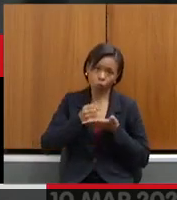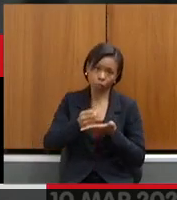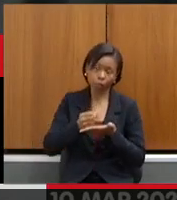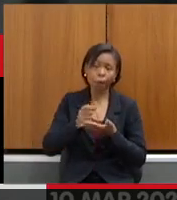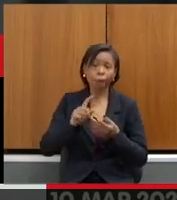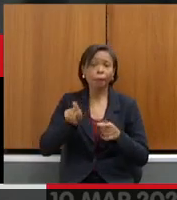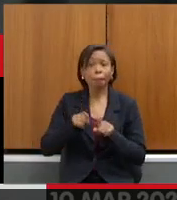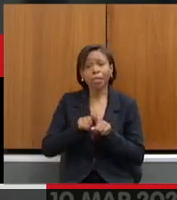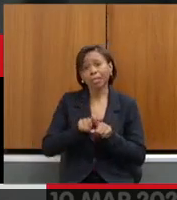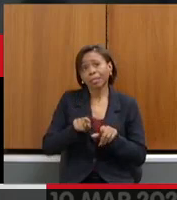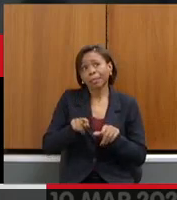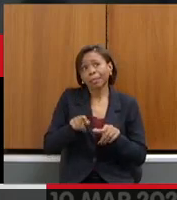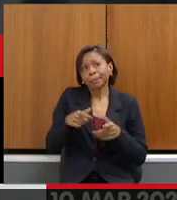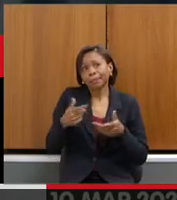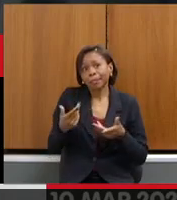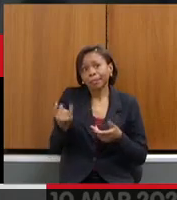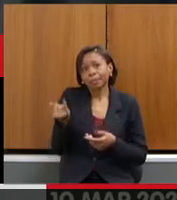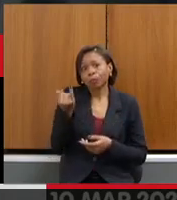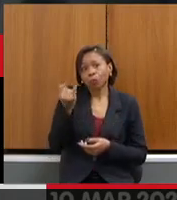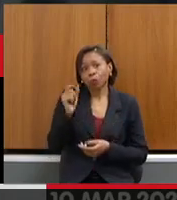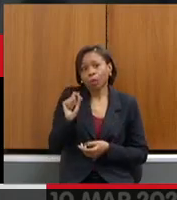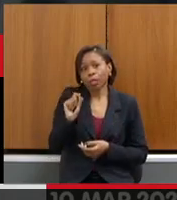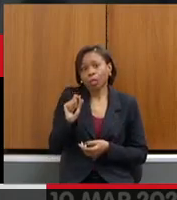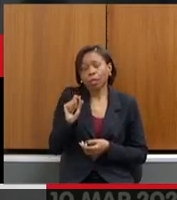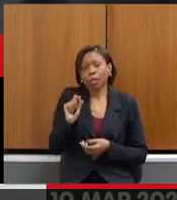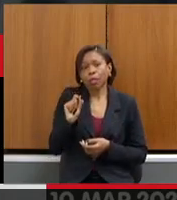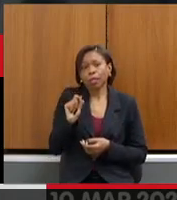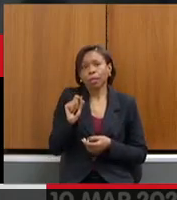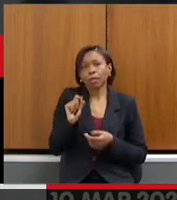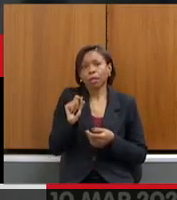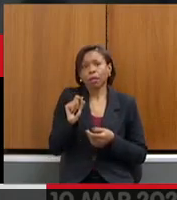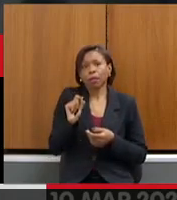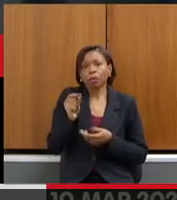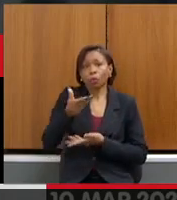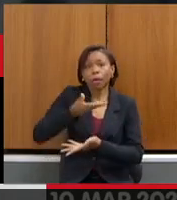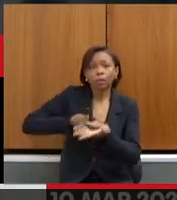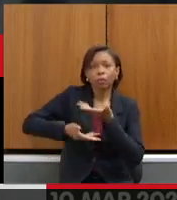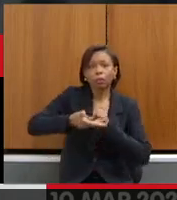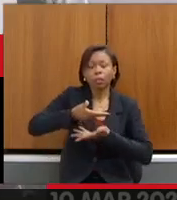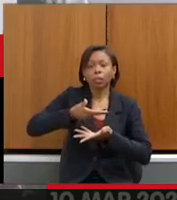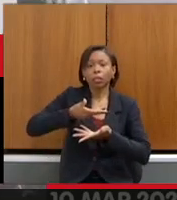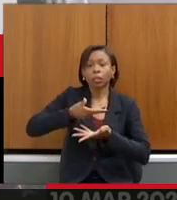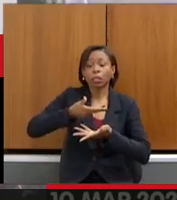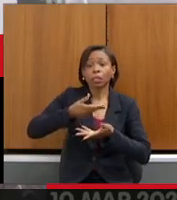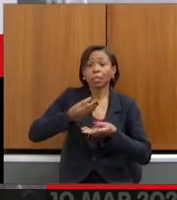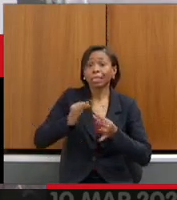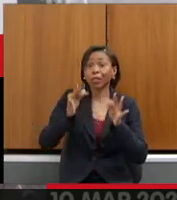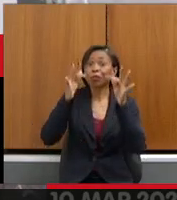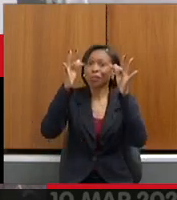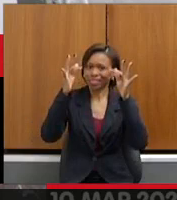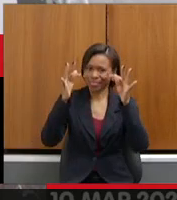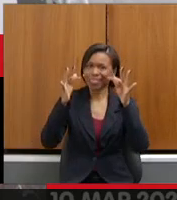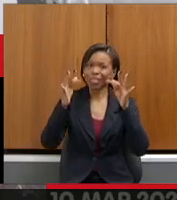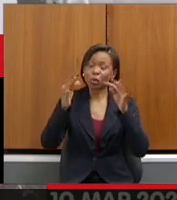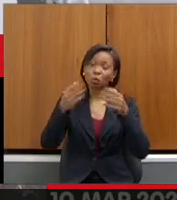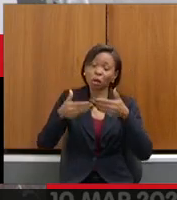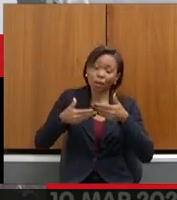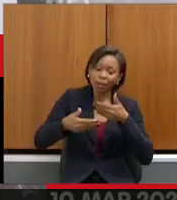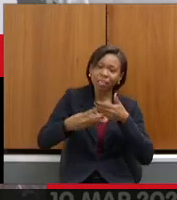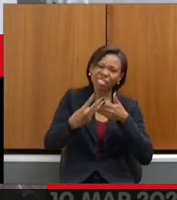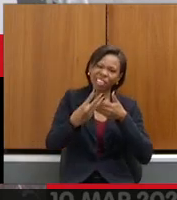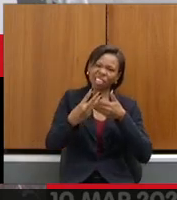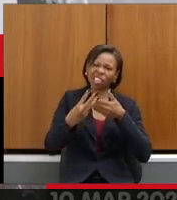nessa operação nós fazemos é casado a ela uma transferência de tecnologia para que daqui a três ou quatro anos